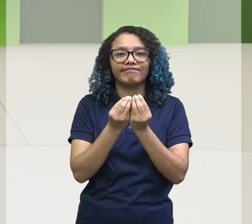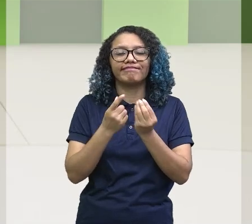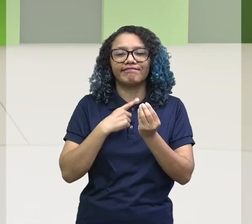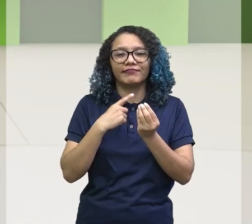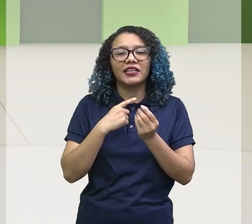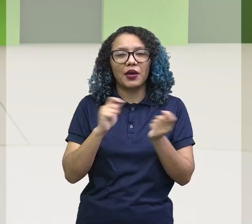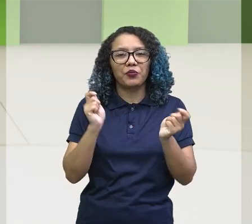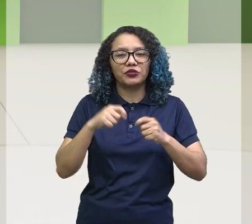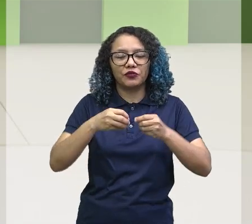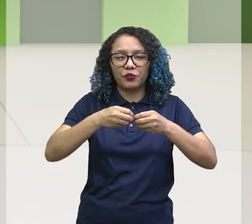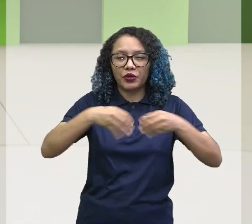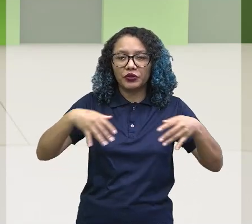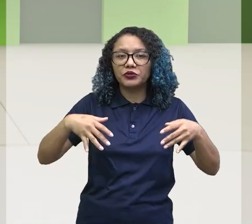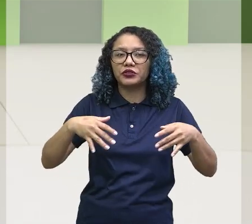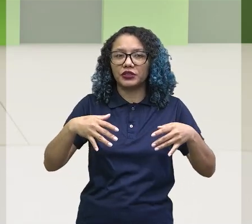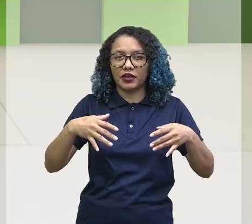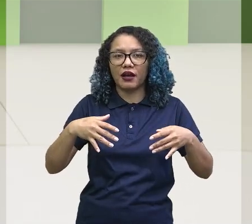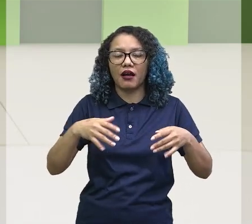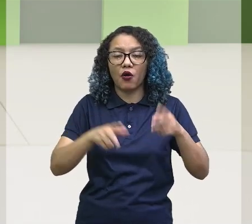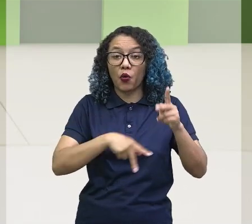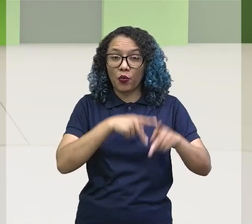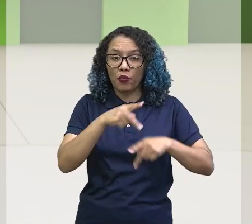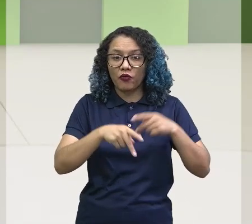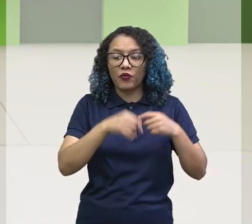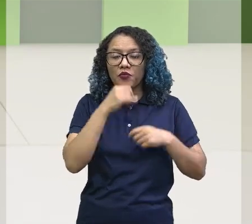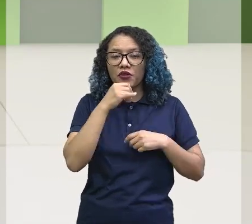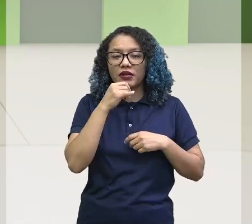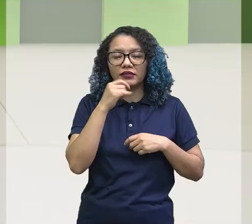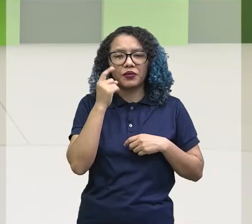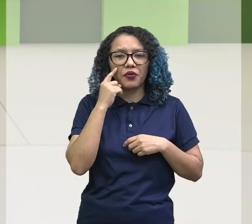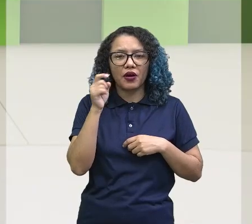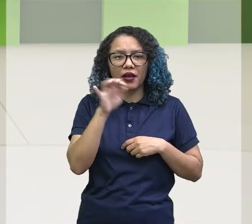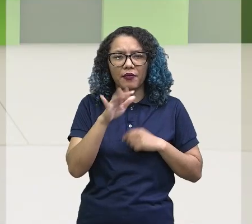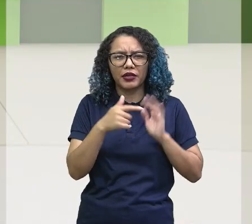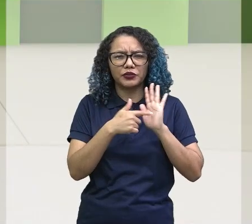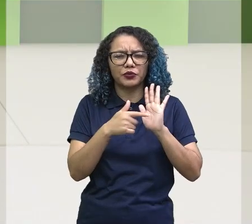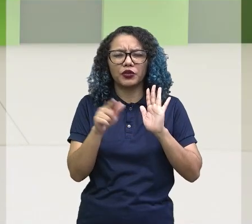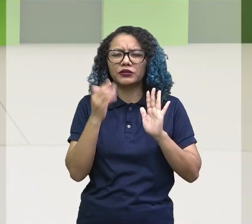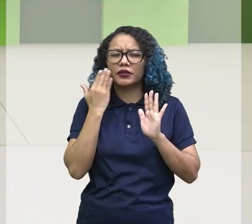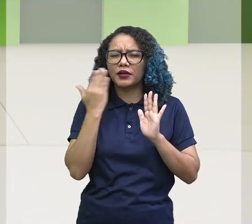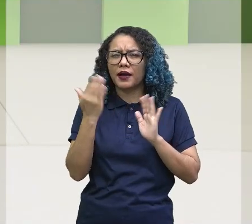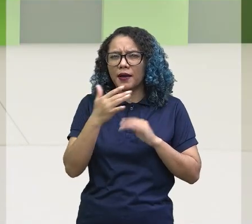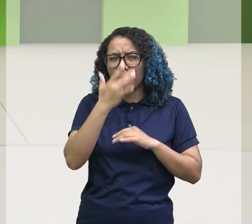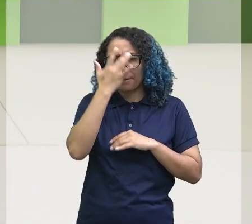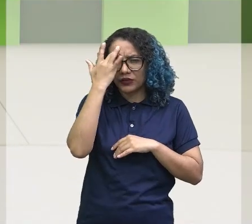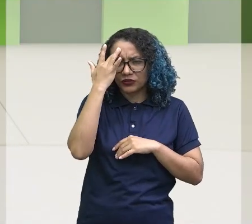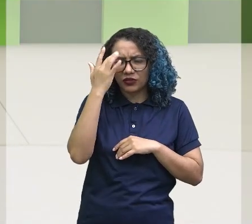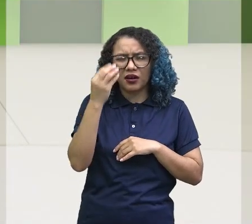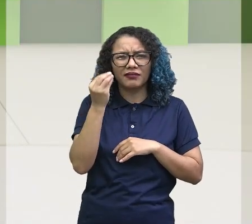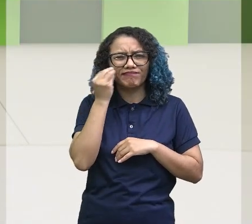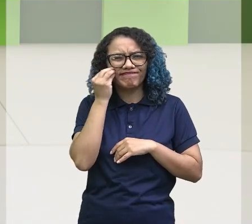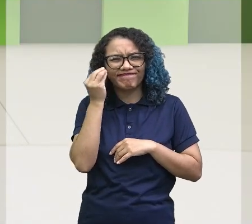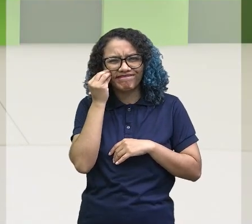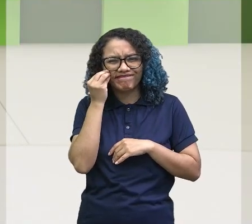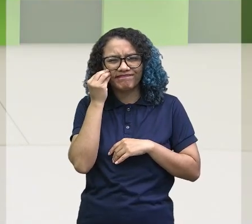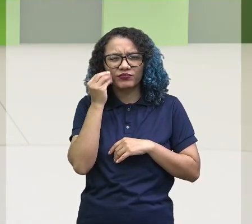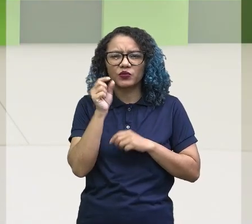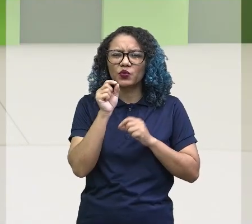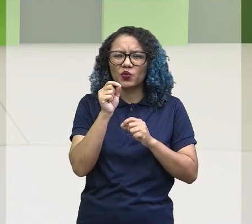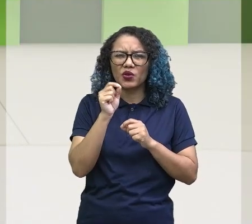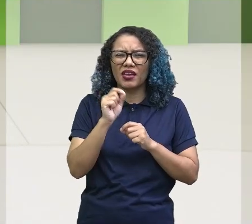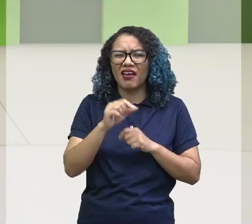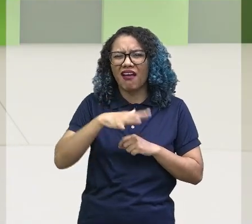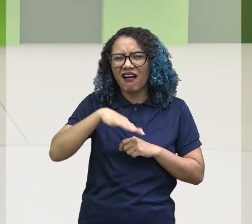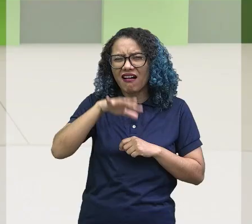trazer prejuízos para a população, como na imagem a seguir, que você visualiza ali as pessoas tentando lidar com um ar poluído,